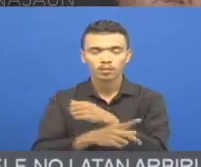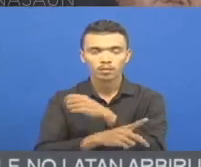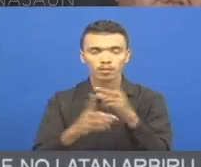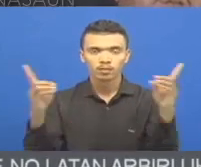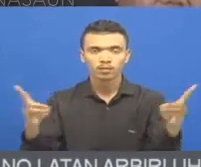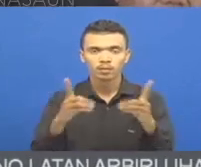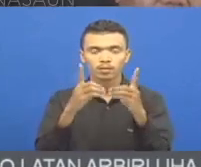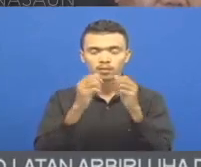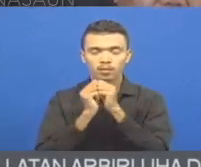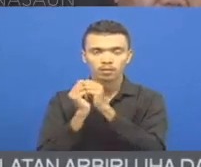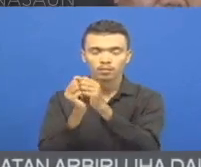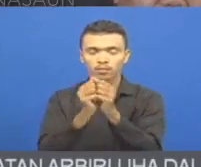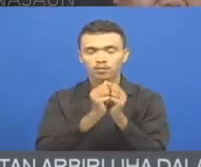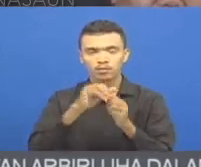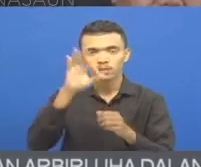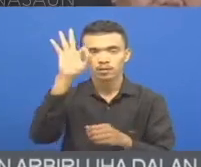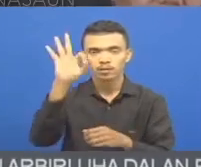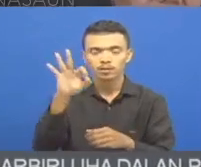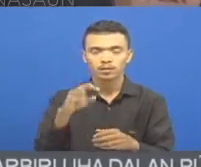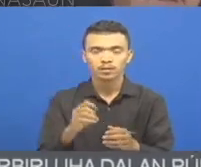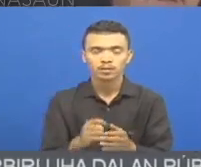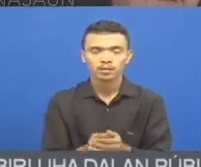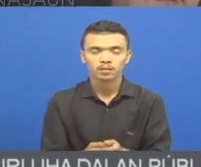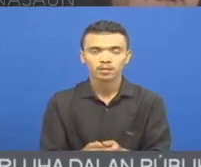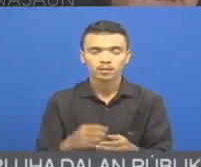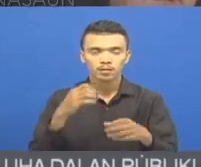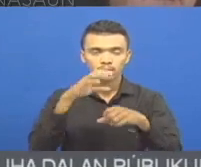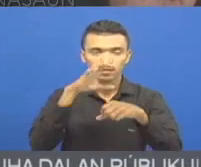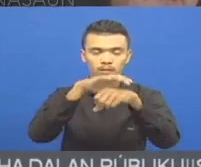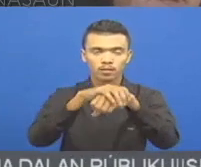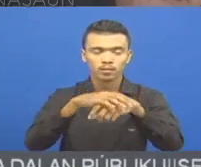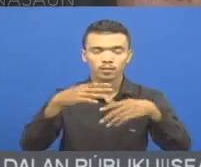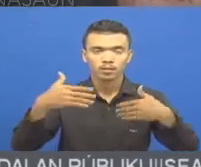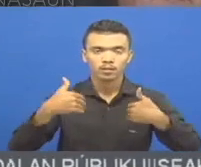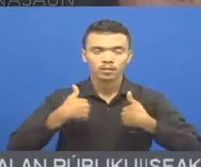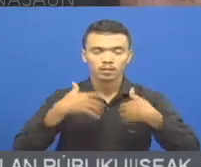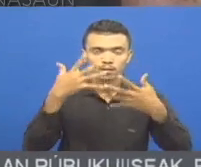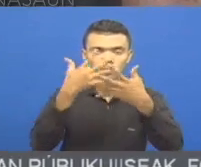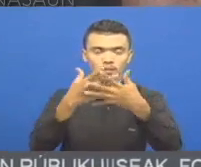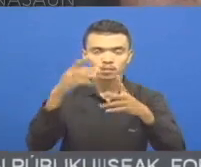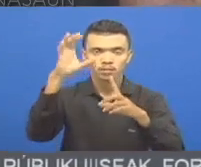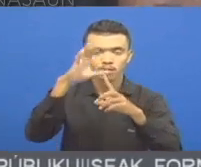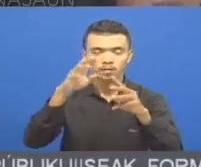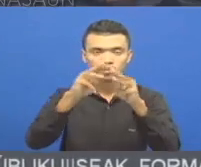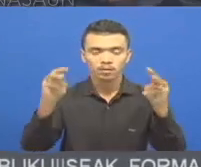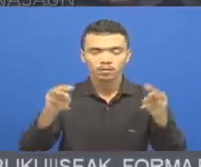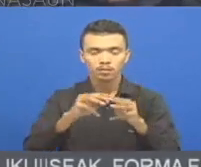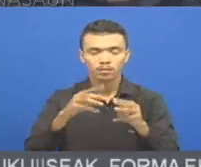na insanulu ko na insia ne bema kita halo kapturona de teino na iha itinese la komando munisipu